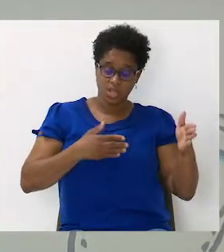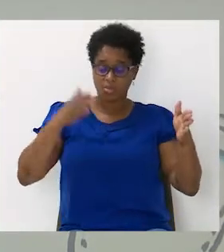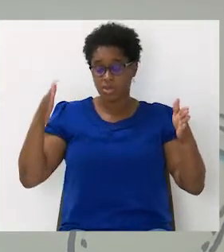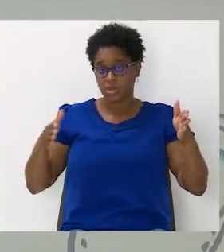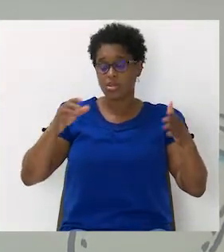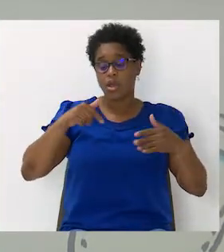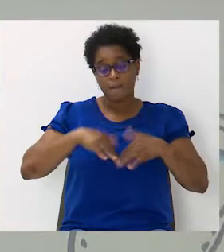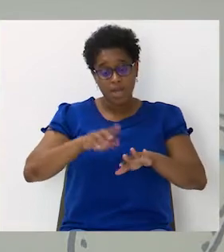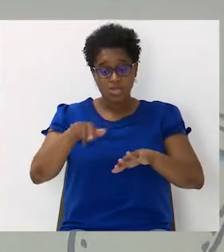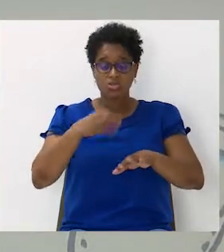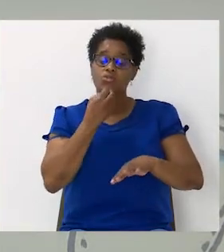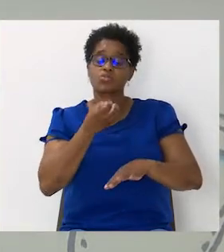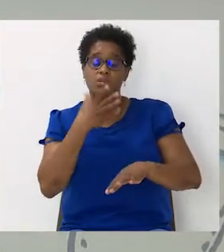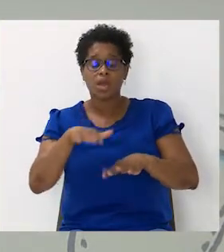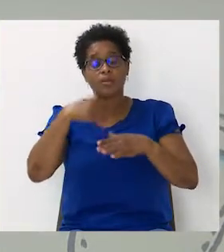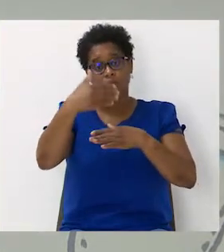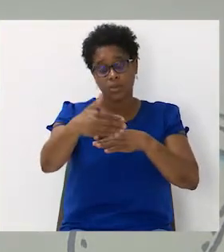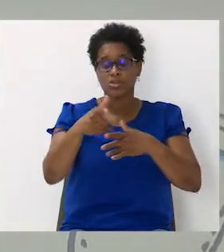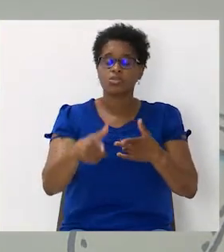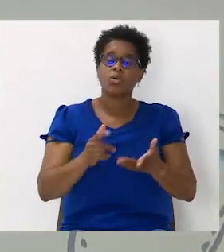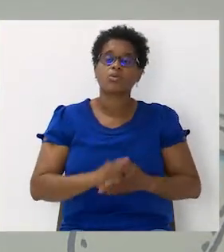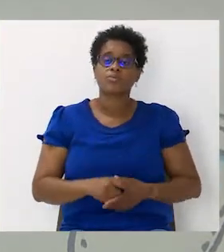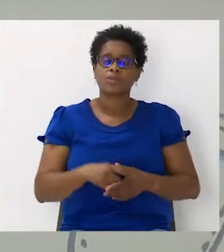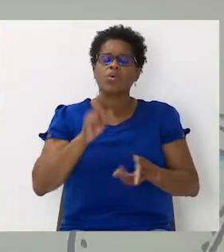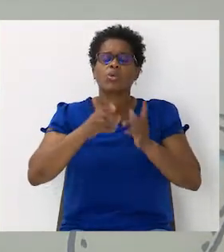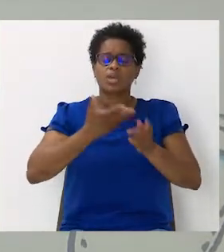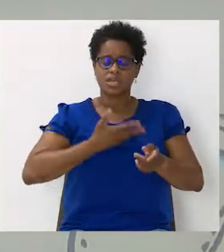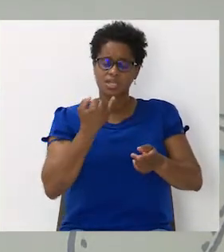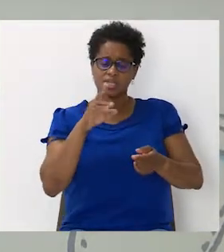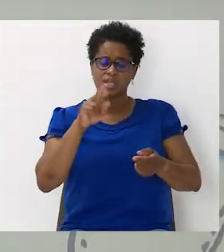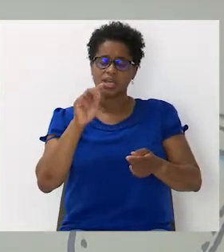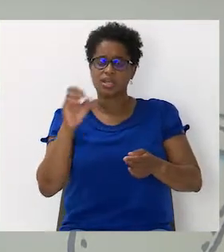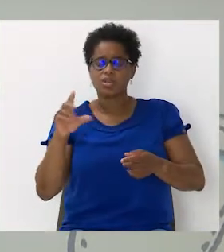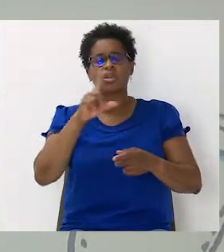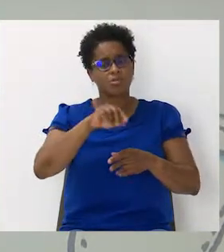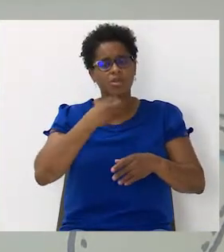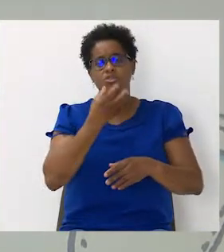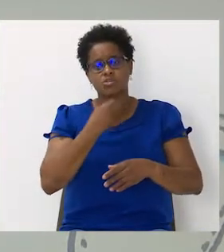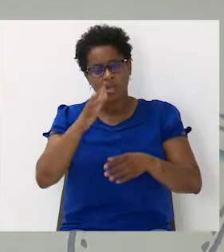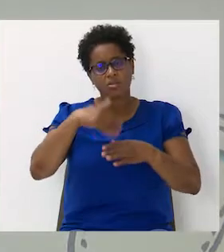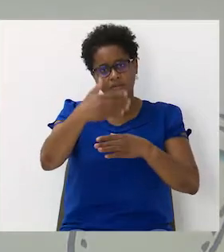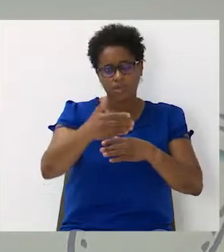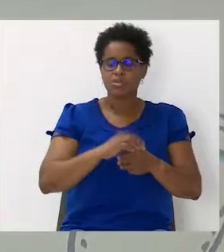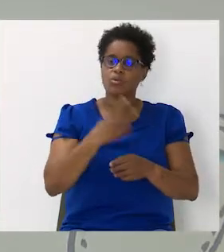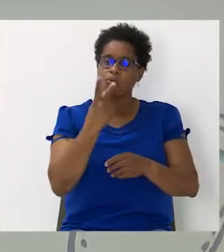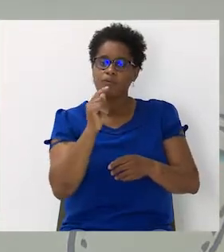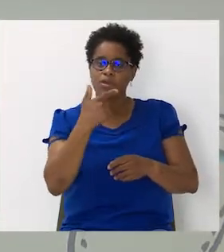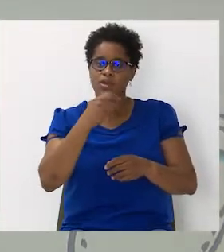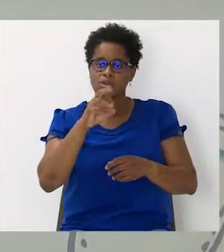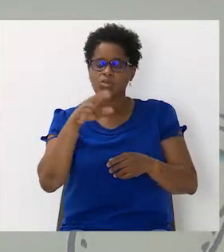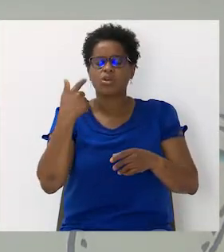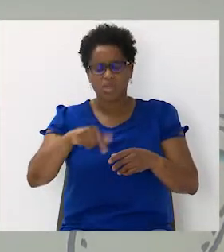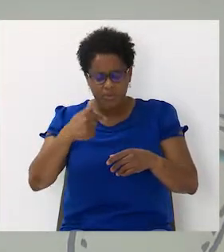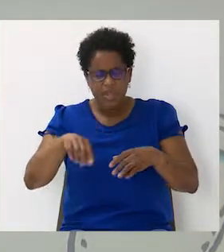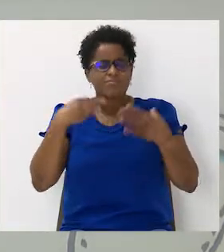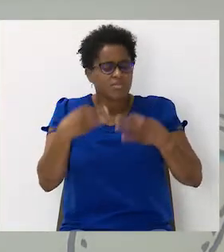frente. E a direção? O que é a direção? Também vou explicar mais à frente. O vetor deve ter sempre o nome